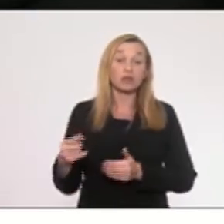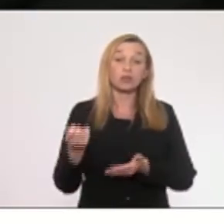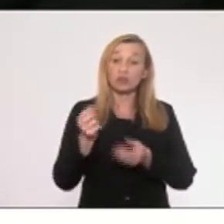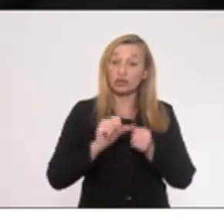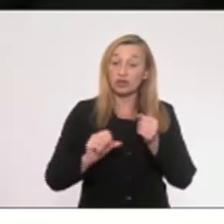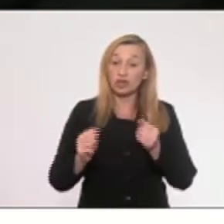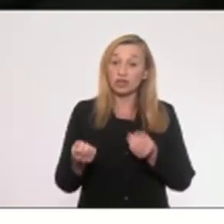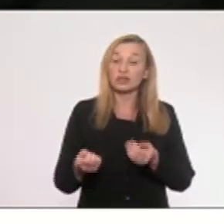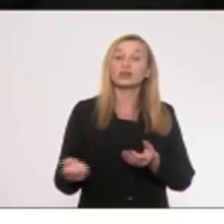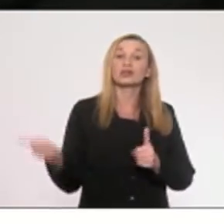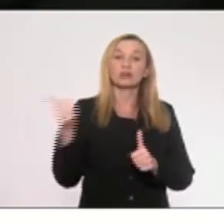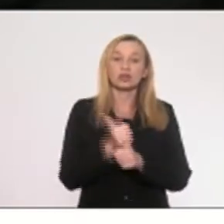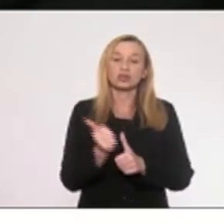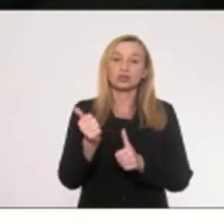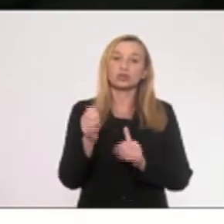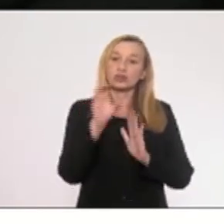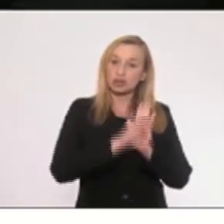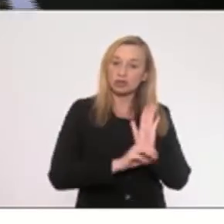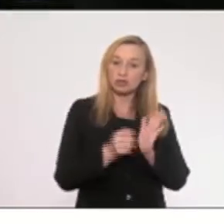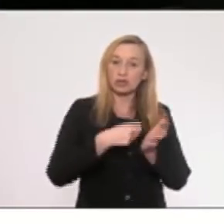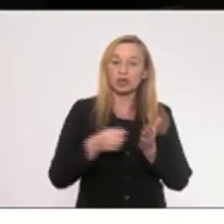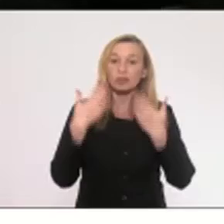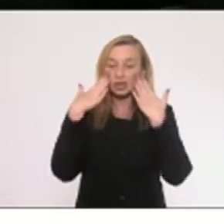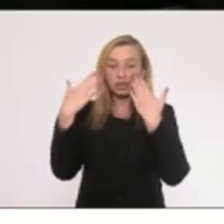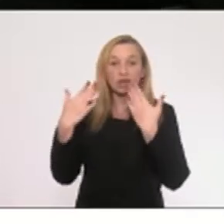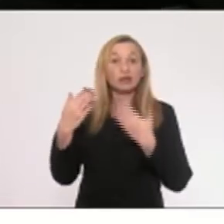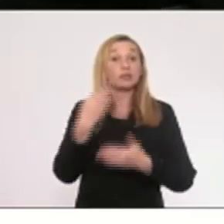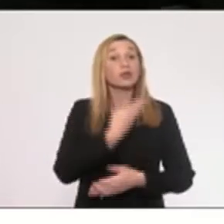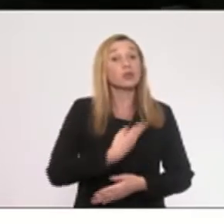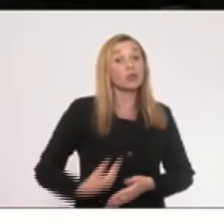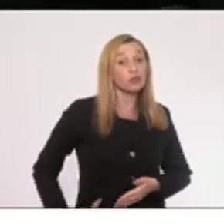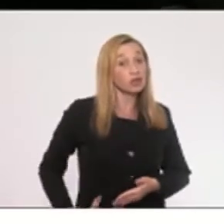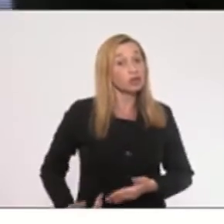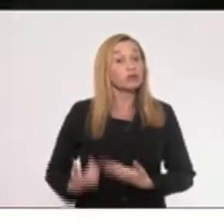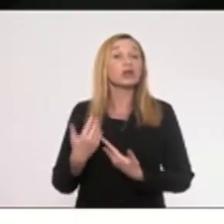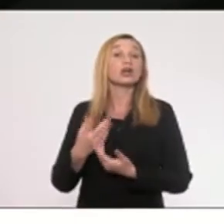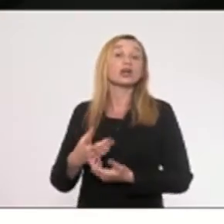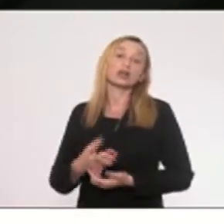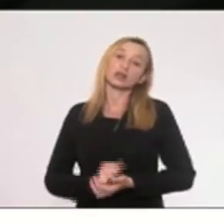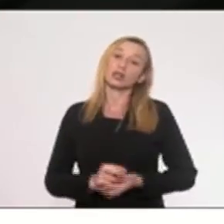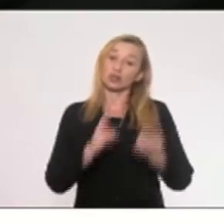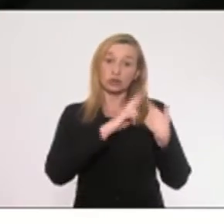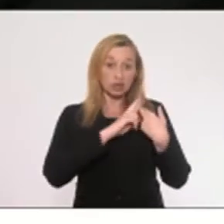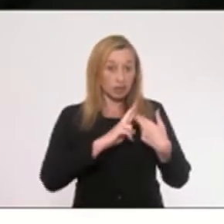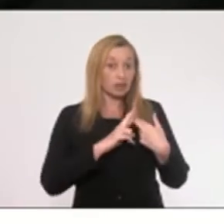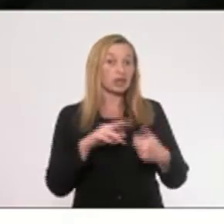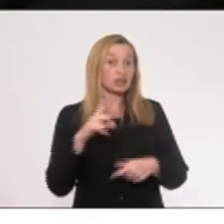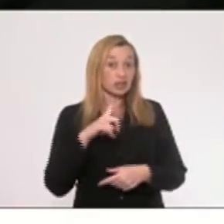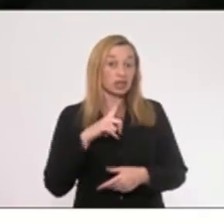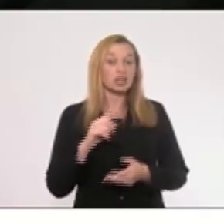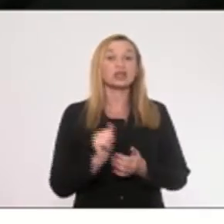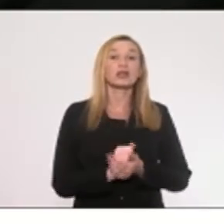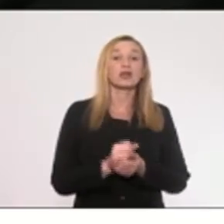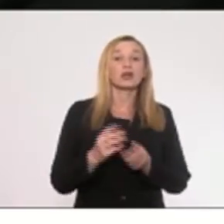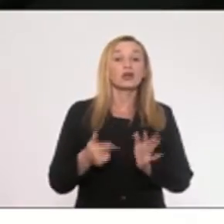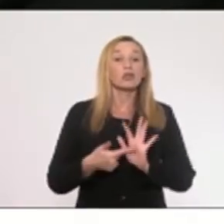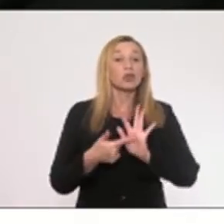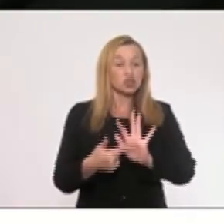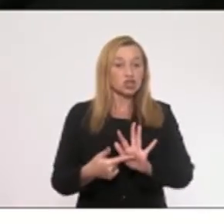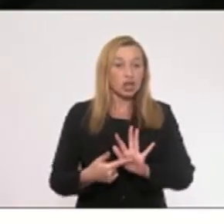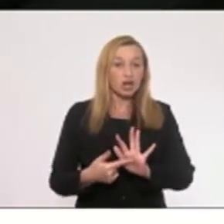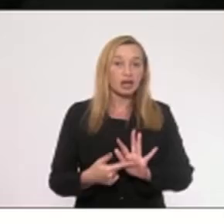apresentado pelo governo. Tamanha era a responsabilidade de dar isso que Vossa Excelência está dizendo. Transparência,